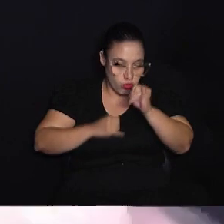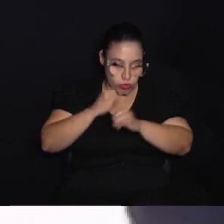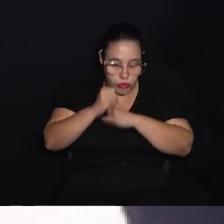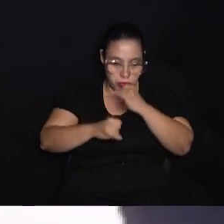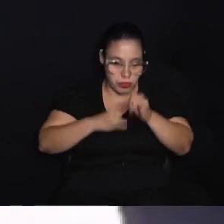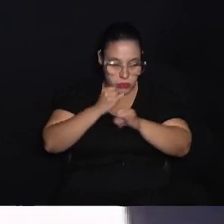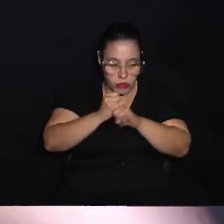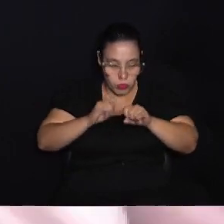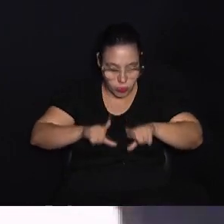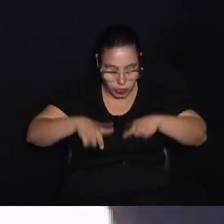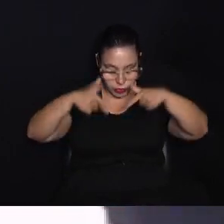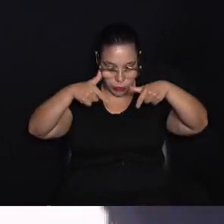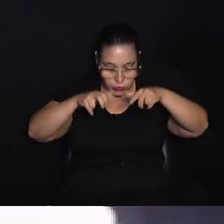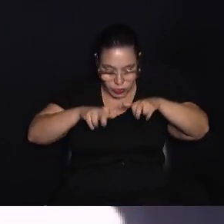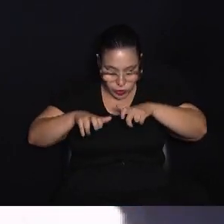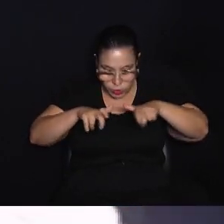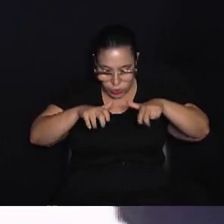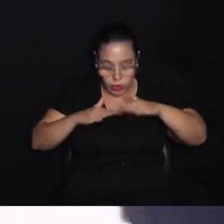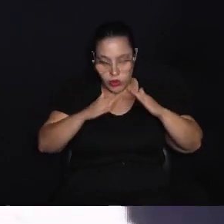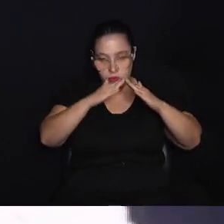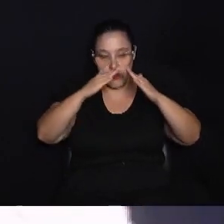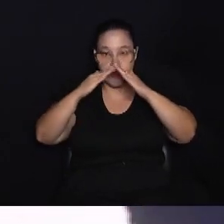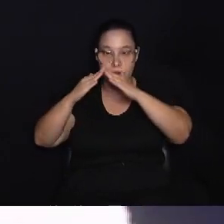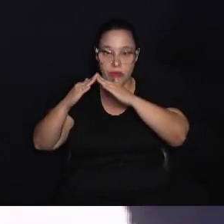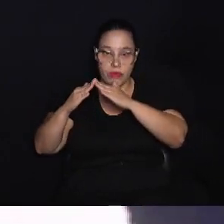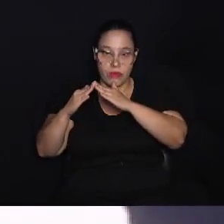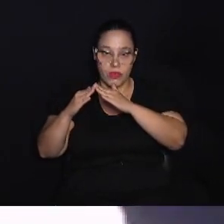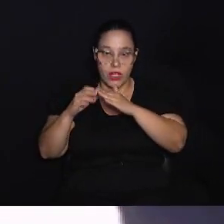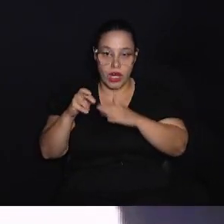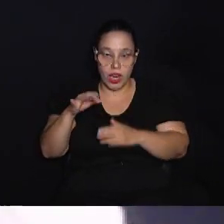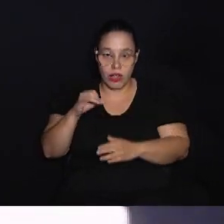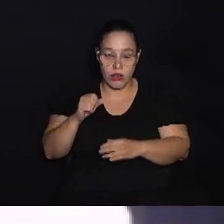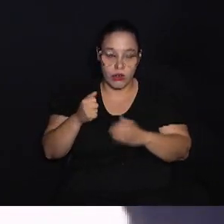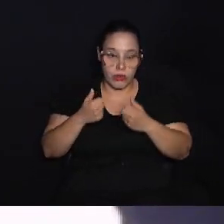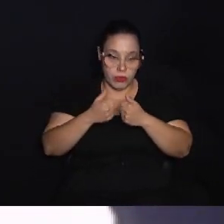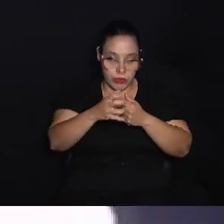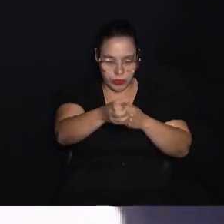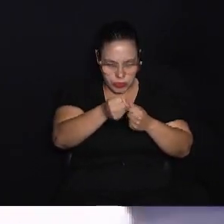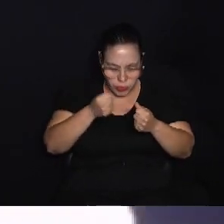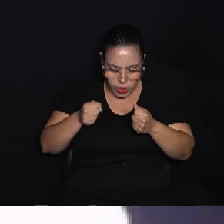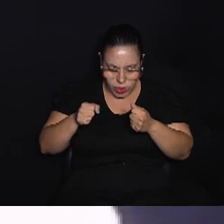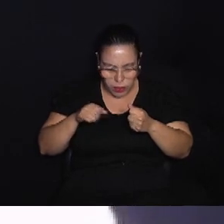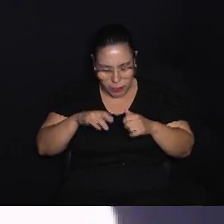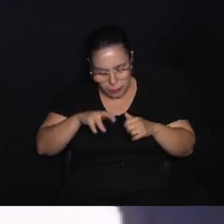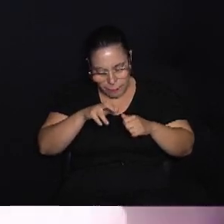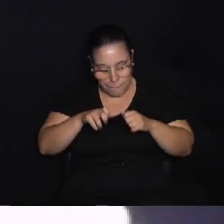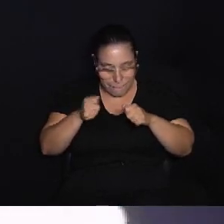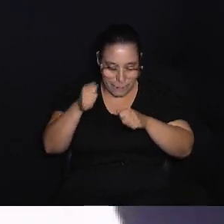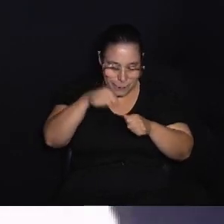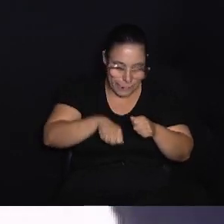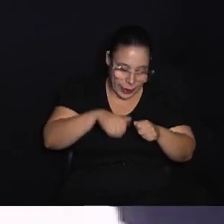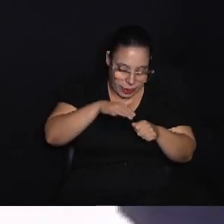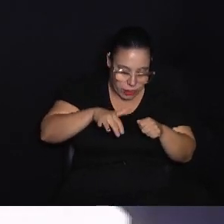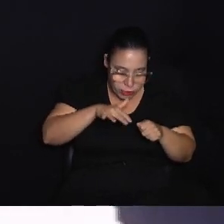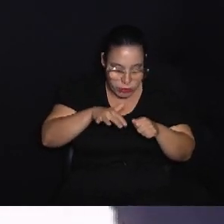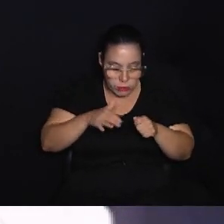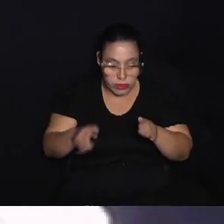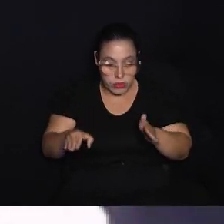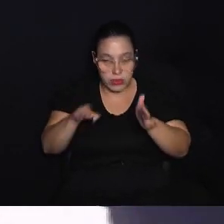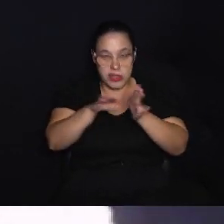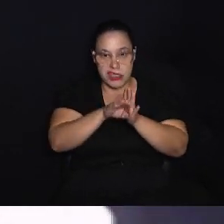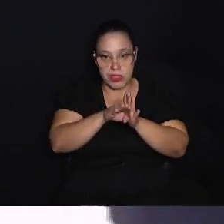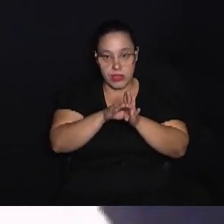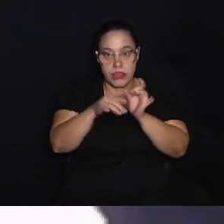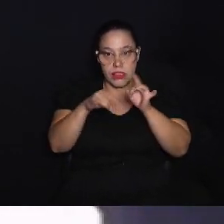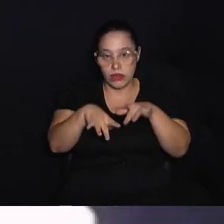telefone, internet, computador. Nas nossas casas, a gente tem os eletrodomésticos, geladeiras, máquinas de lavar. E quando